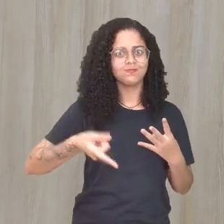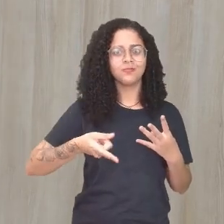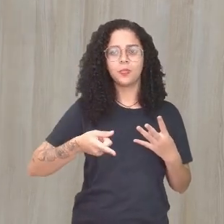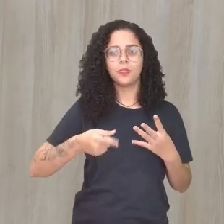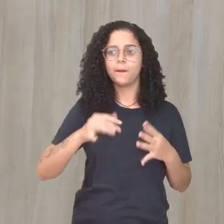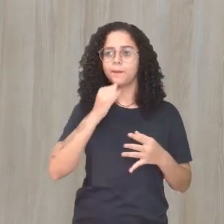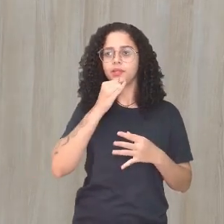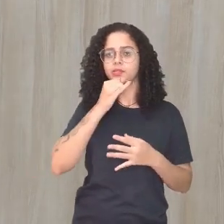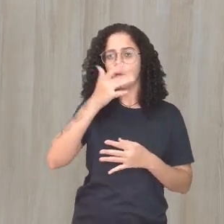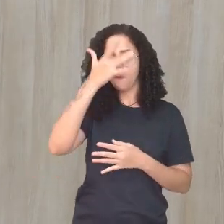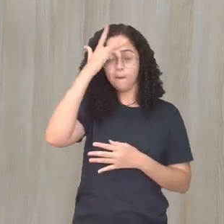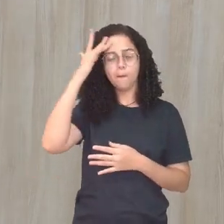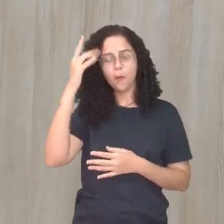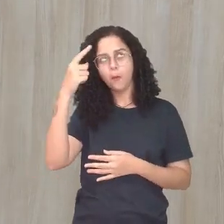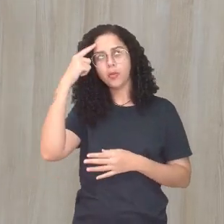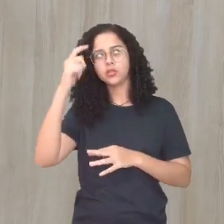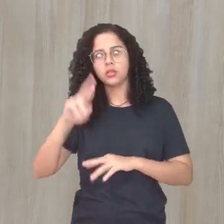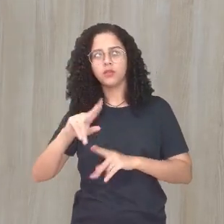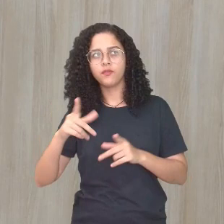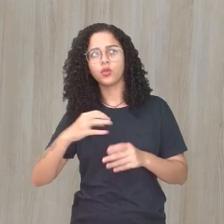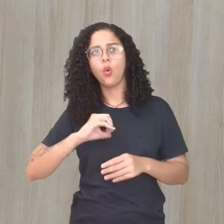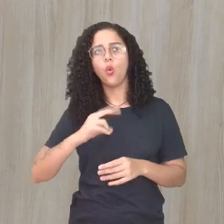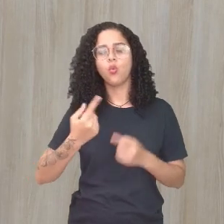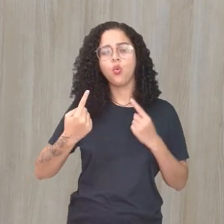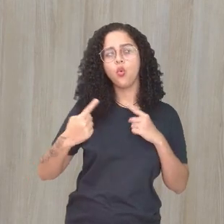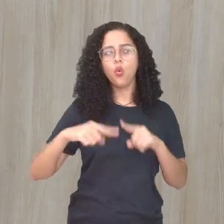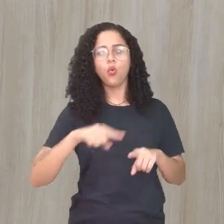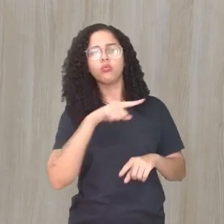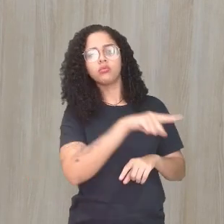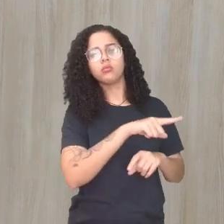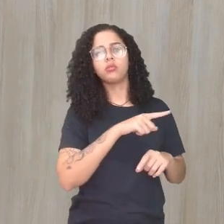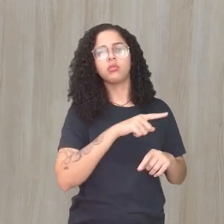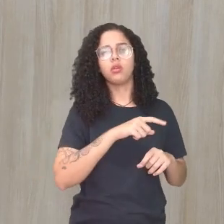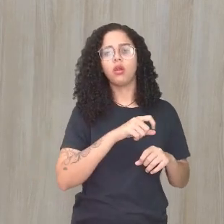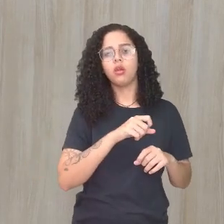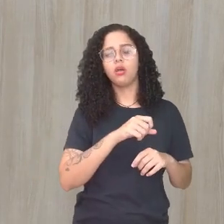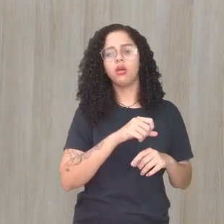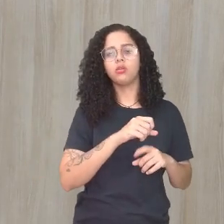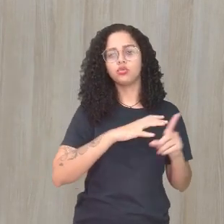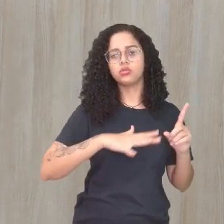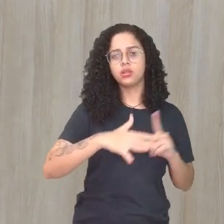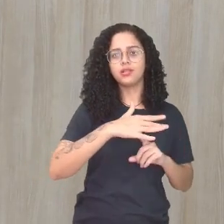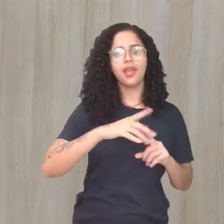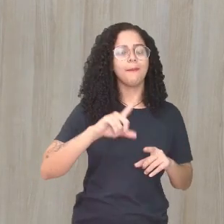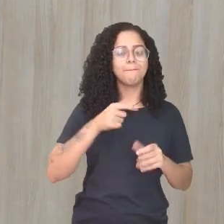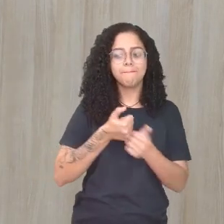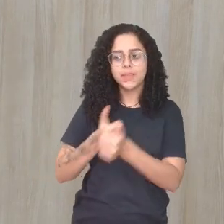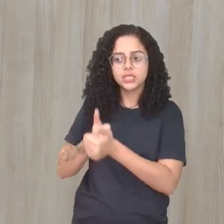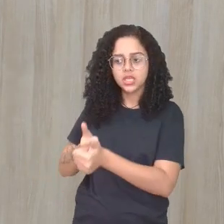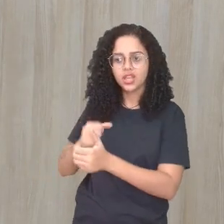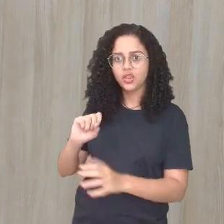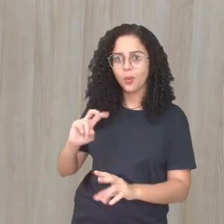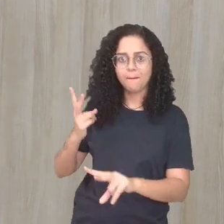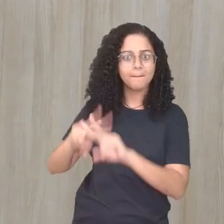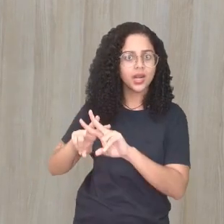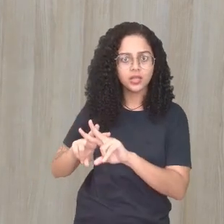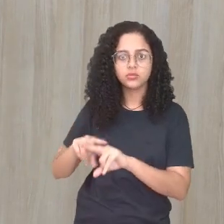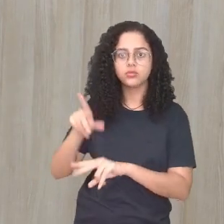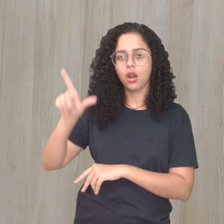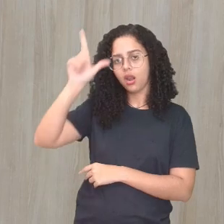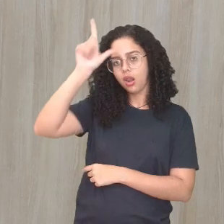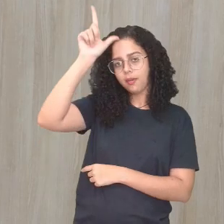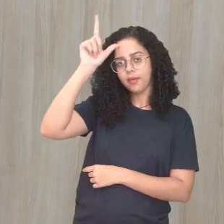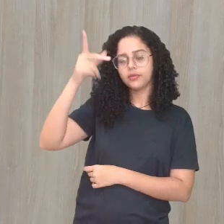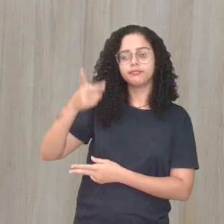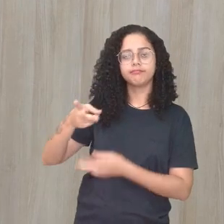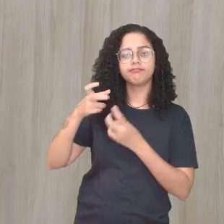quem pensava diferente, quem se opunha, era perseguido, preso, e no caso da Alemanha a gente vai